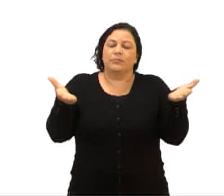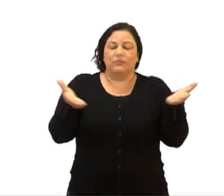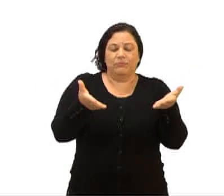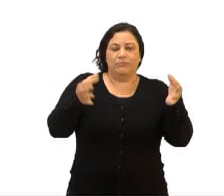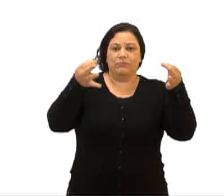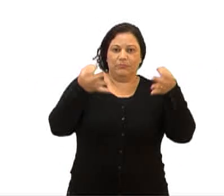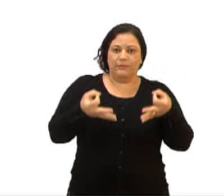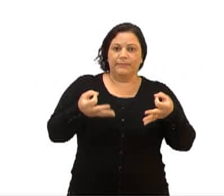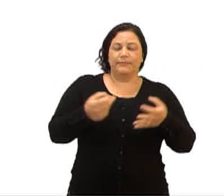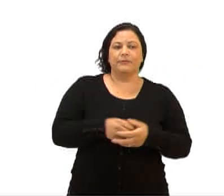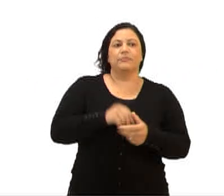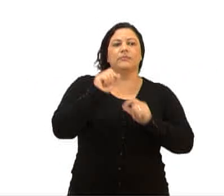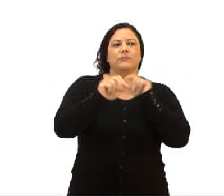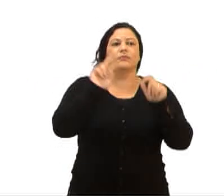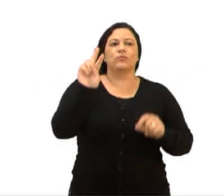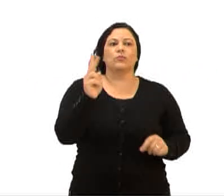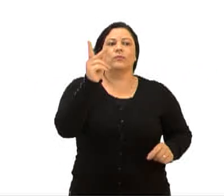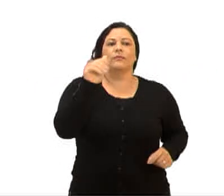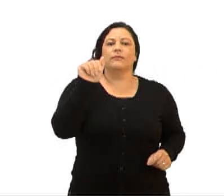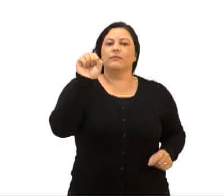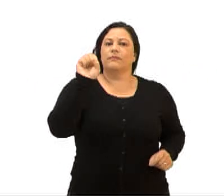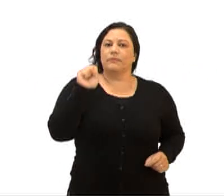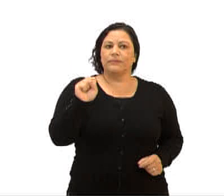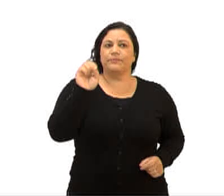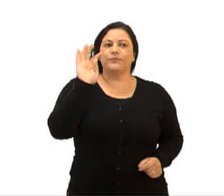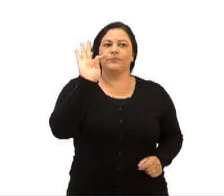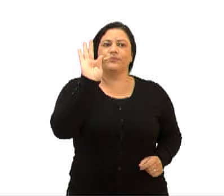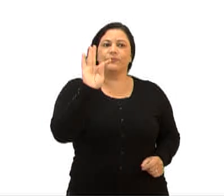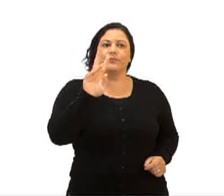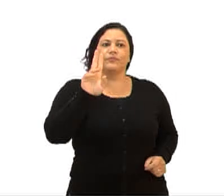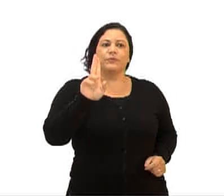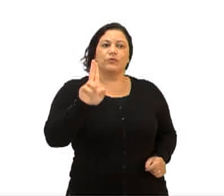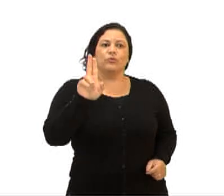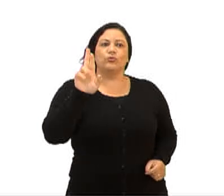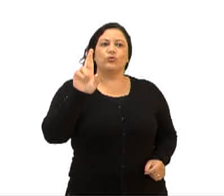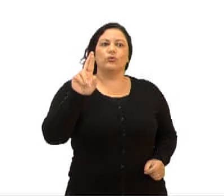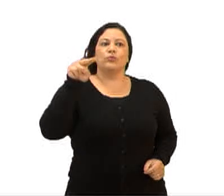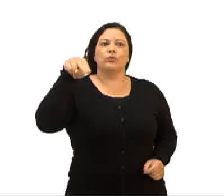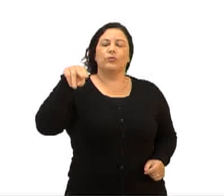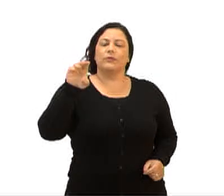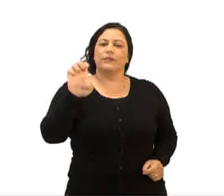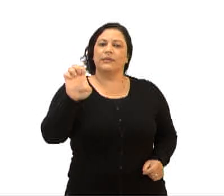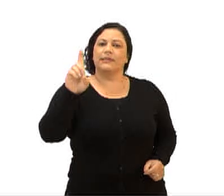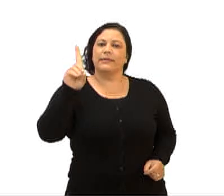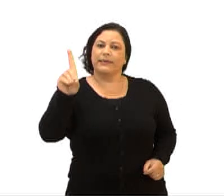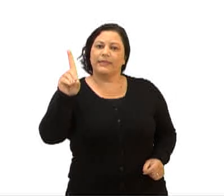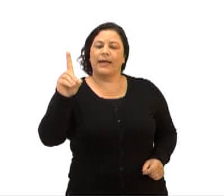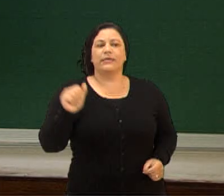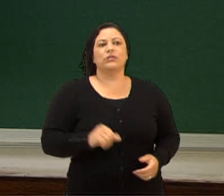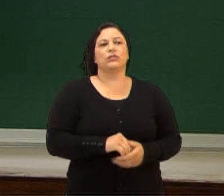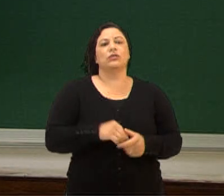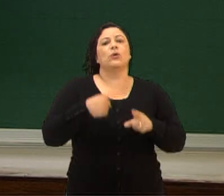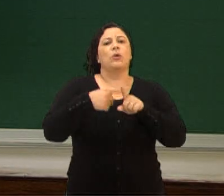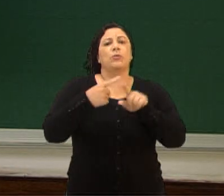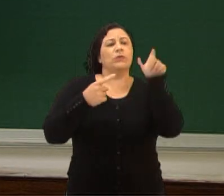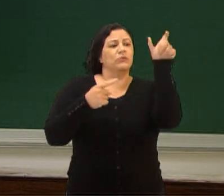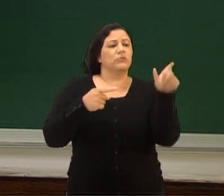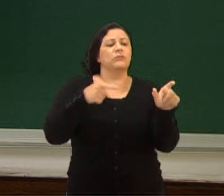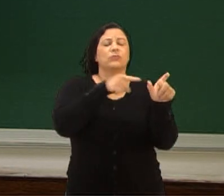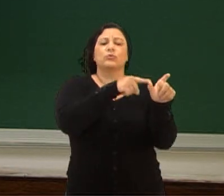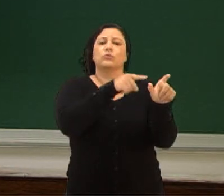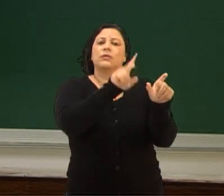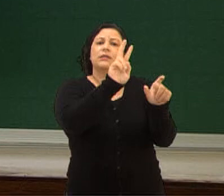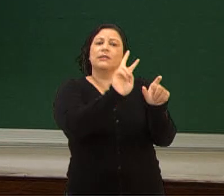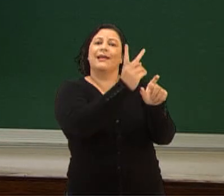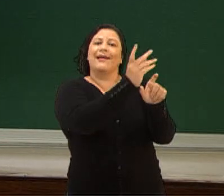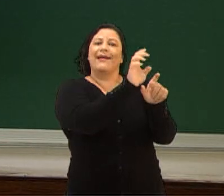o has turned. Lembra por que será que a gente usou has aqui, né? Porque nós temos o sujeito da frase he,